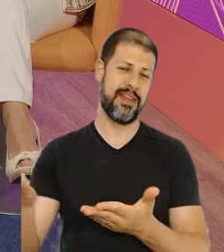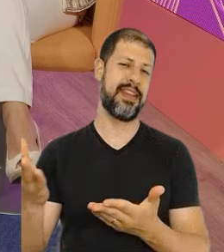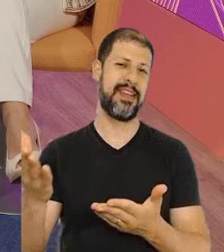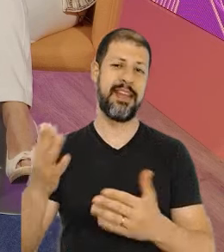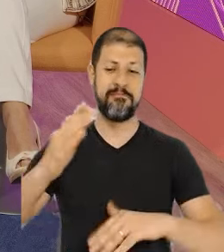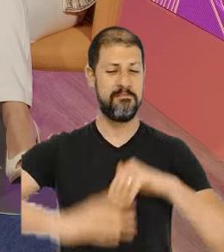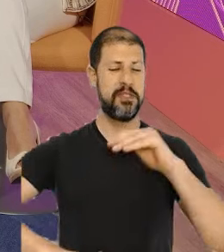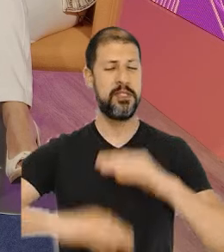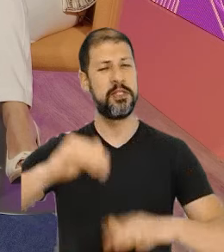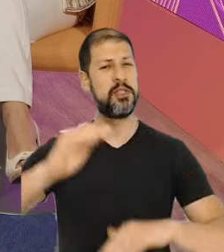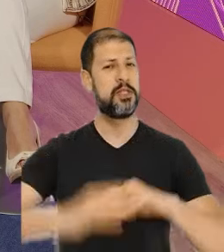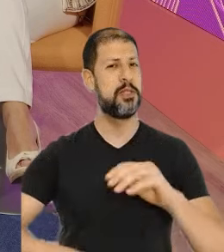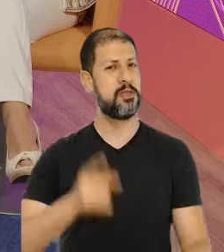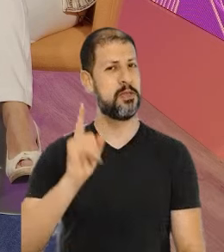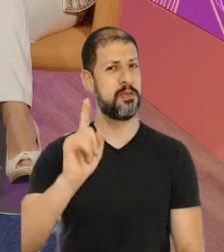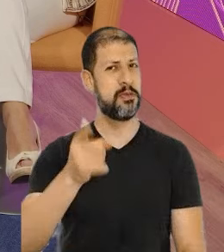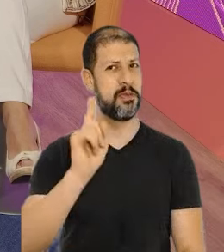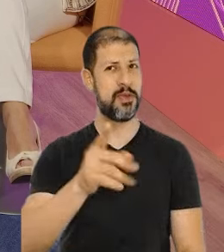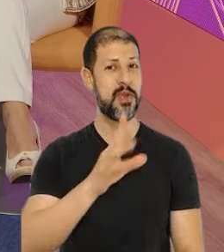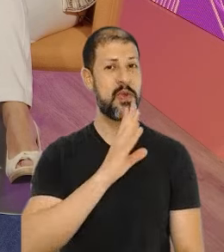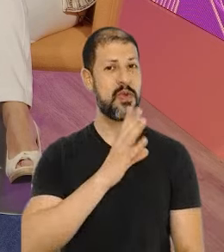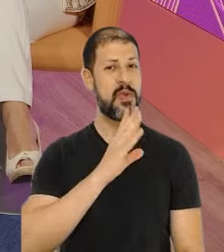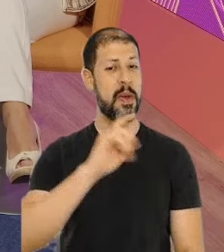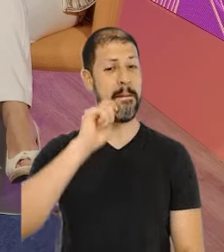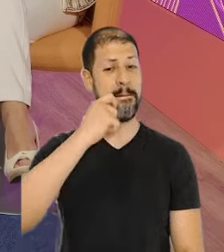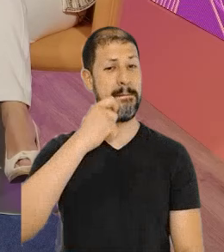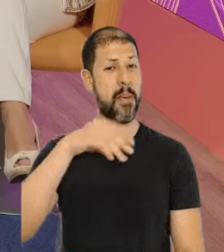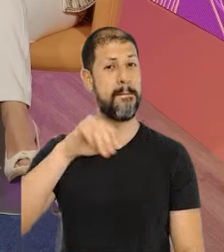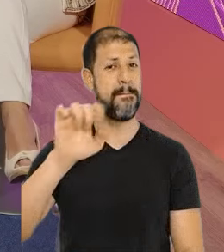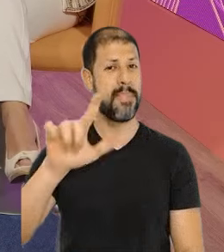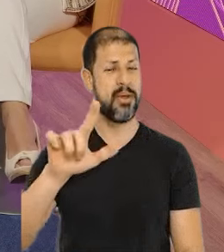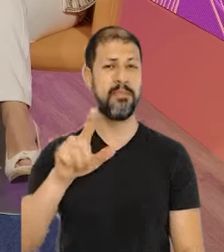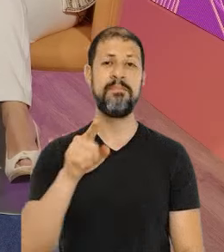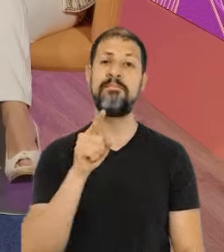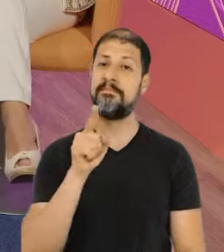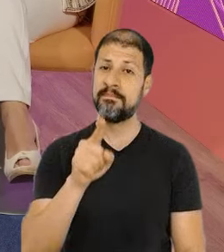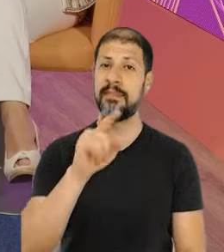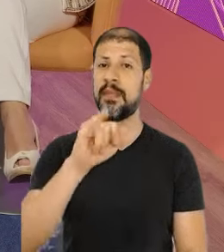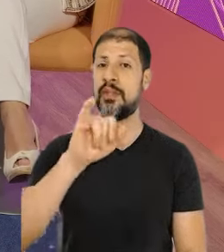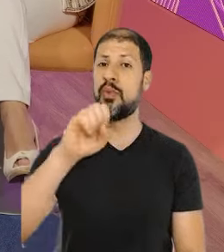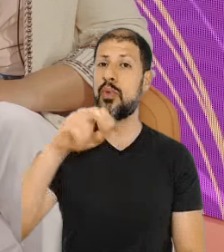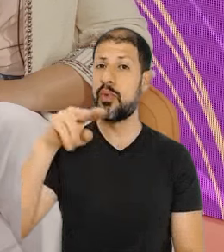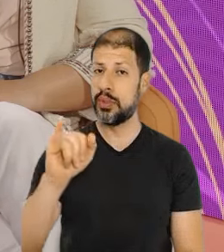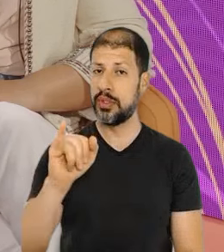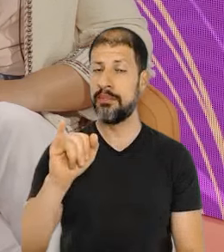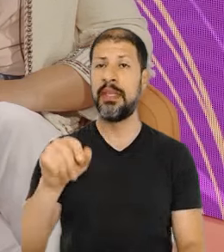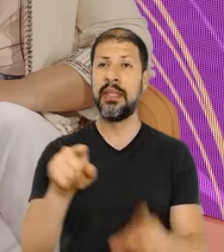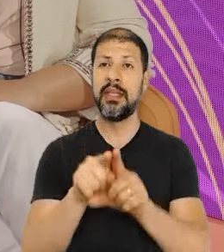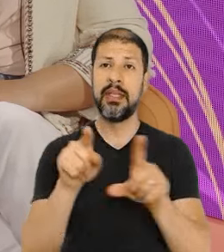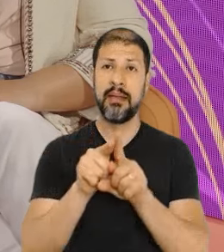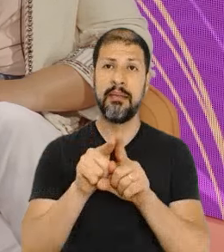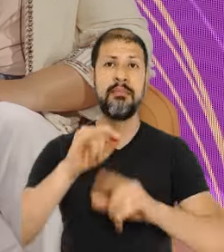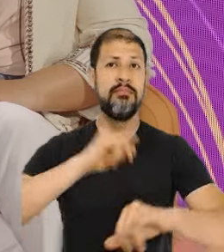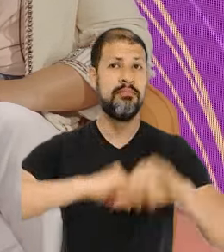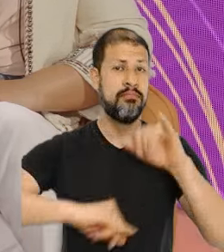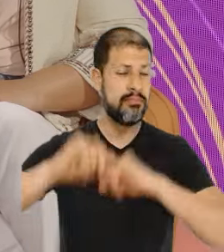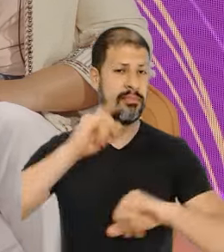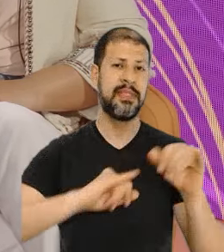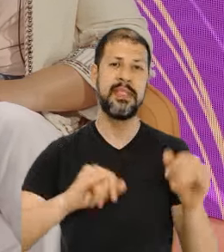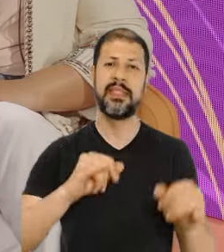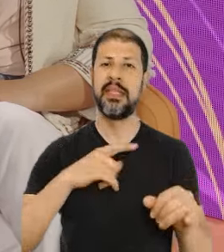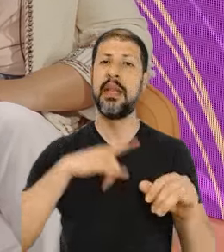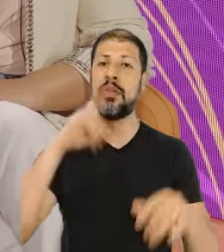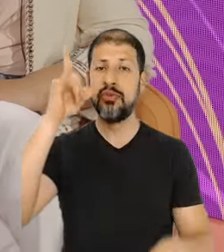muito habilid vou lá comer seu pão de mel perfeito e deixa uma mensagem também e deixa assim o